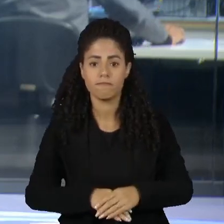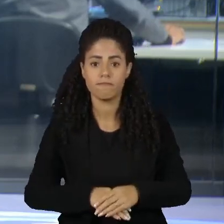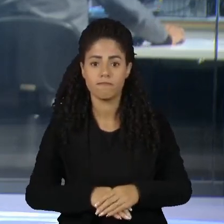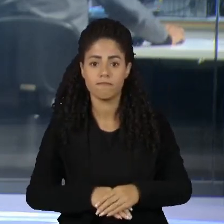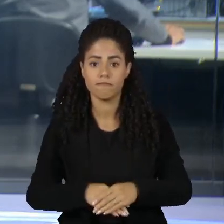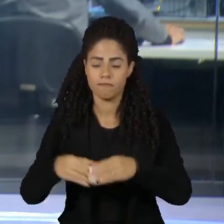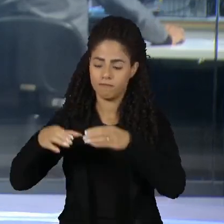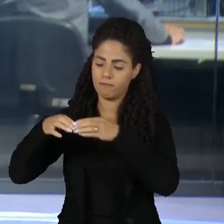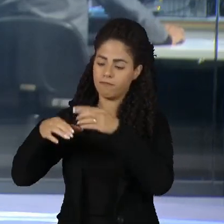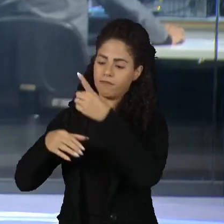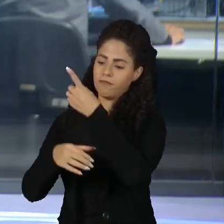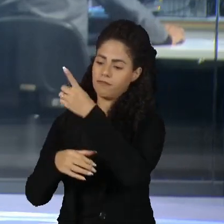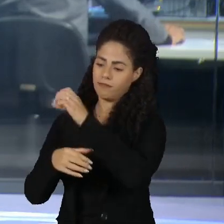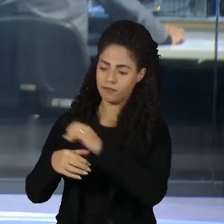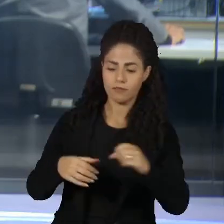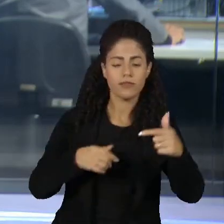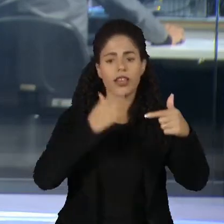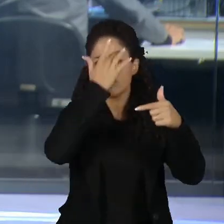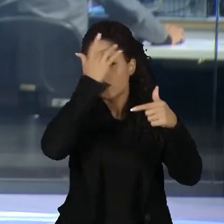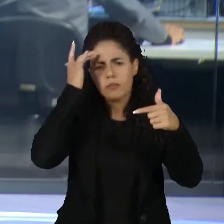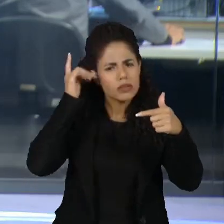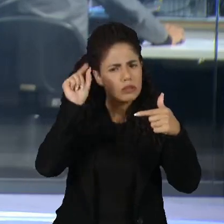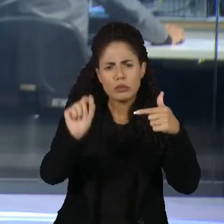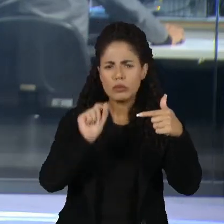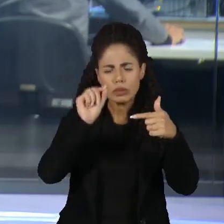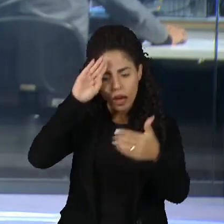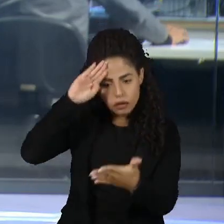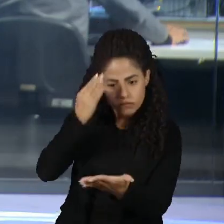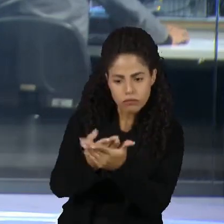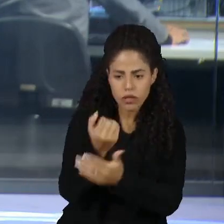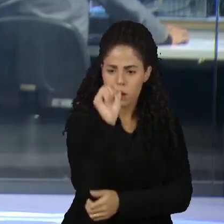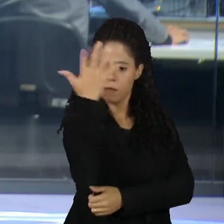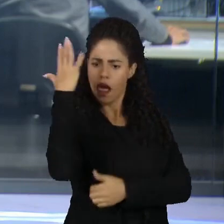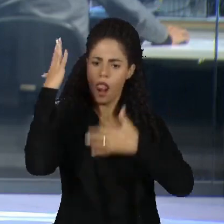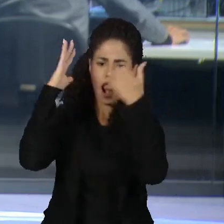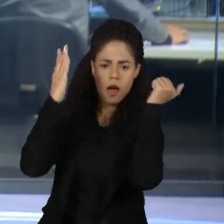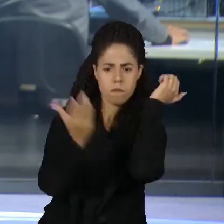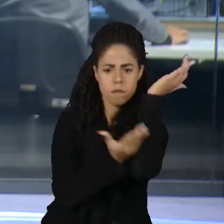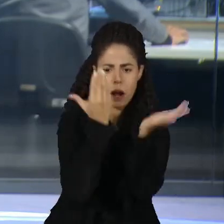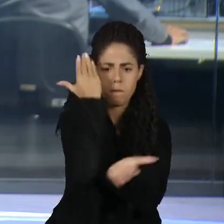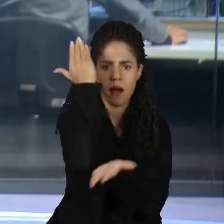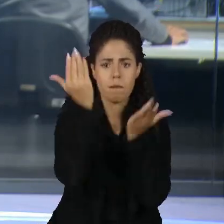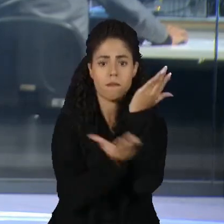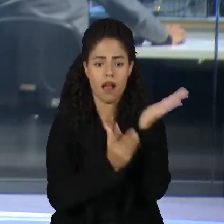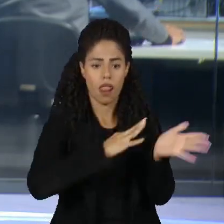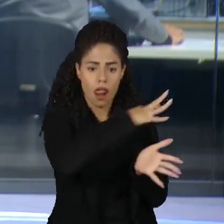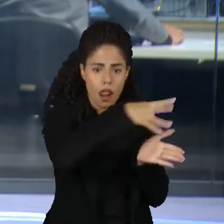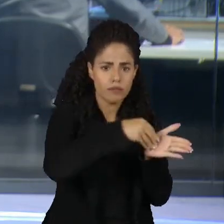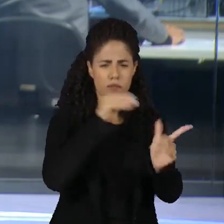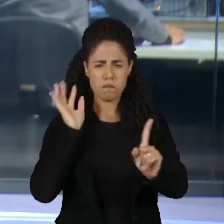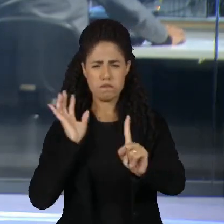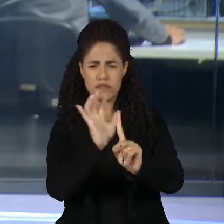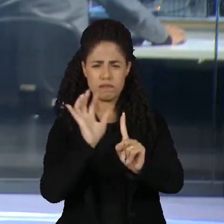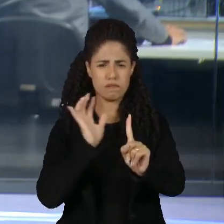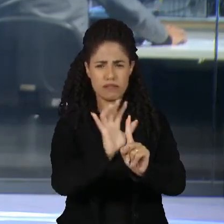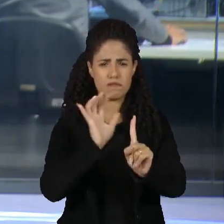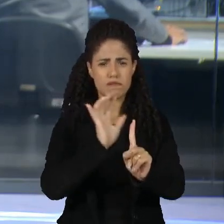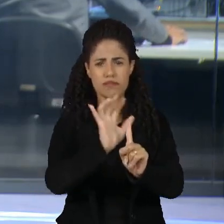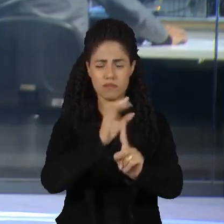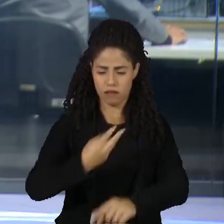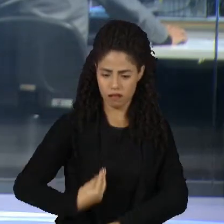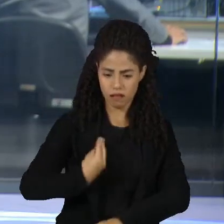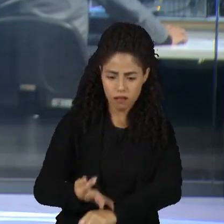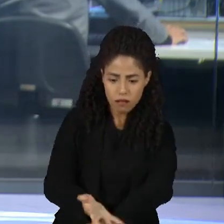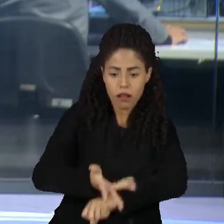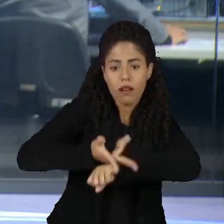7 em cada 10 brasileiros acreditam que o desmatamento da Amazônia provoca impacto ambiental direto na qualidade de